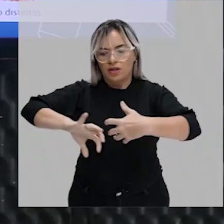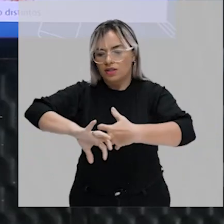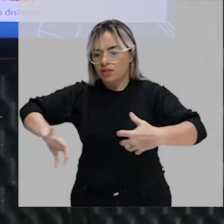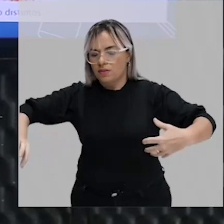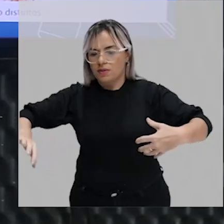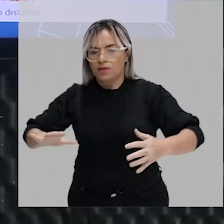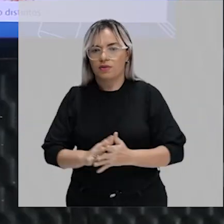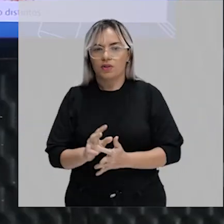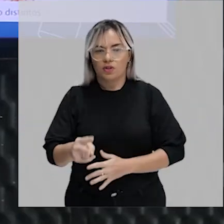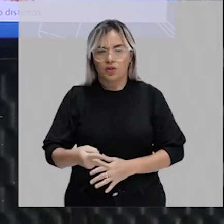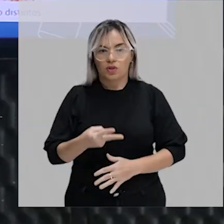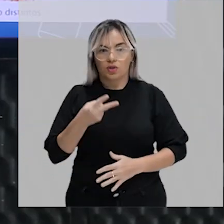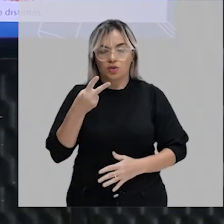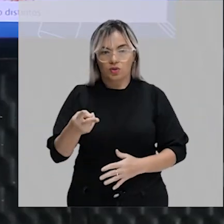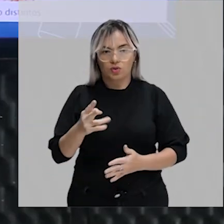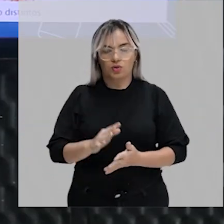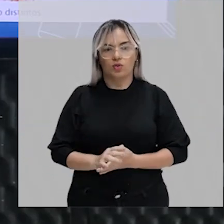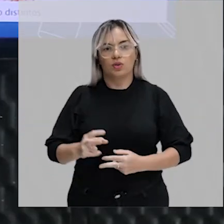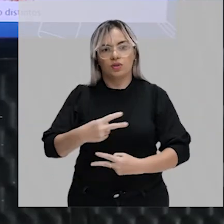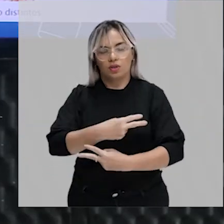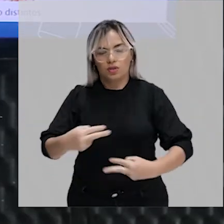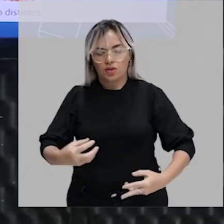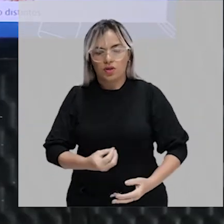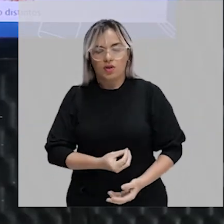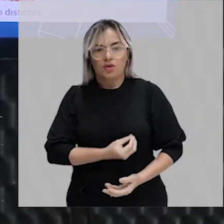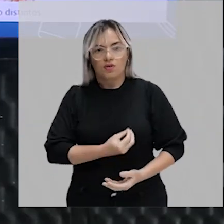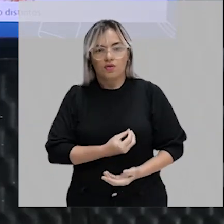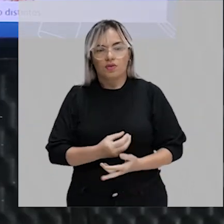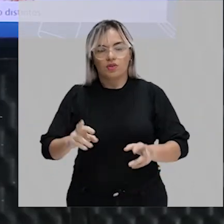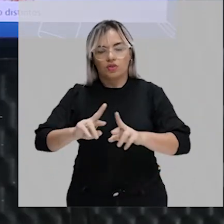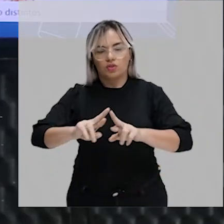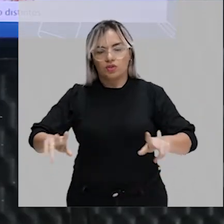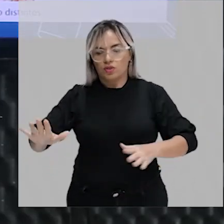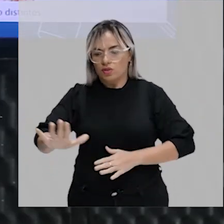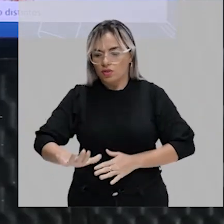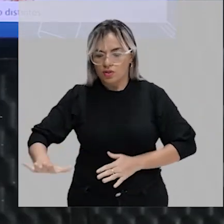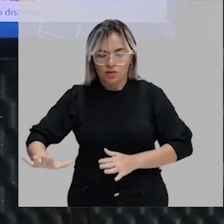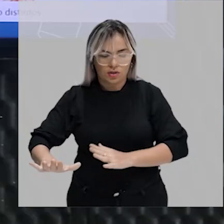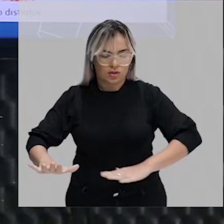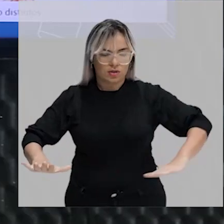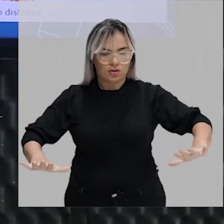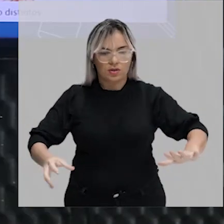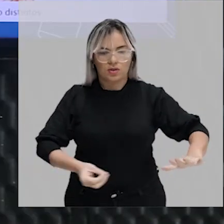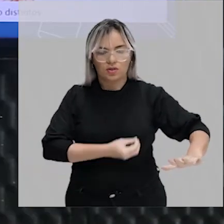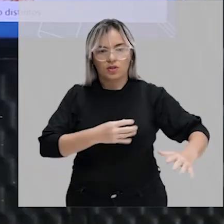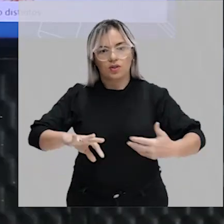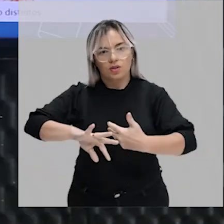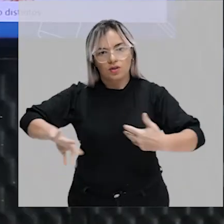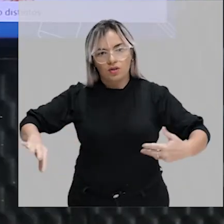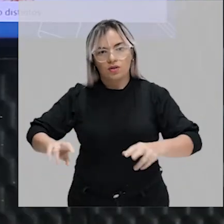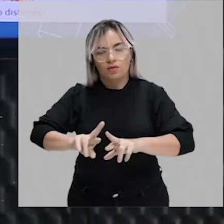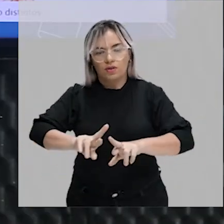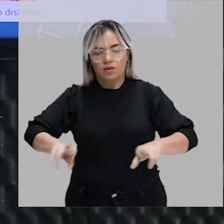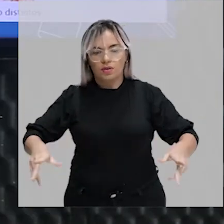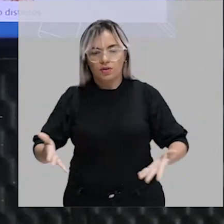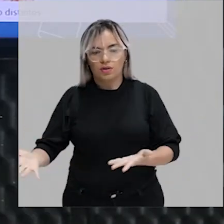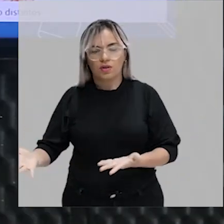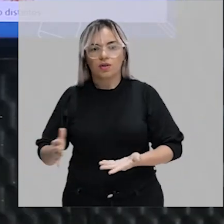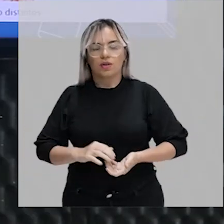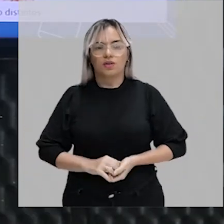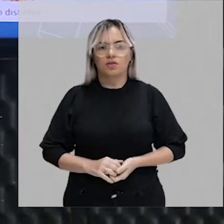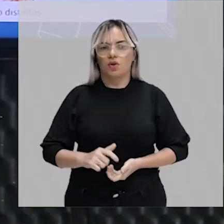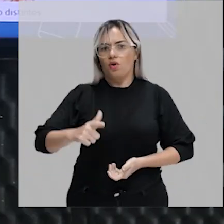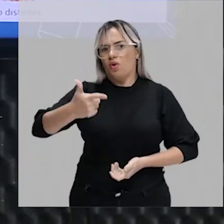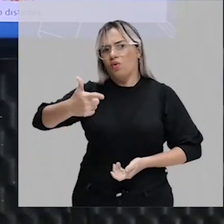Então, eu tenho dois indivíduos de espécies diferentes. Por viverem em ambientes, em habitats diferentes, eles não vão ter